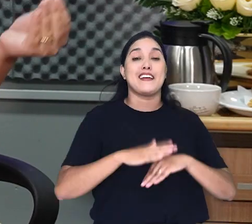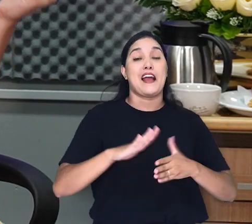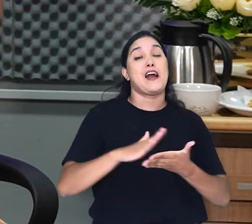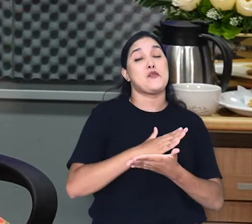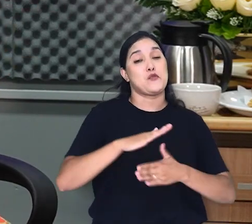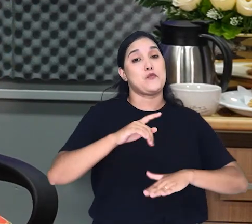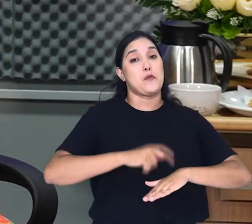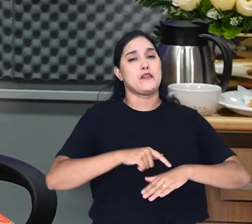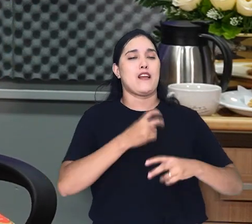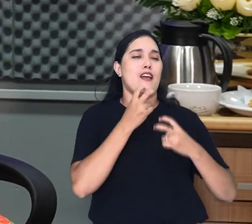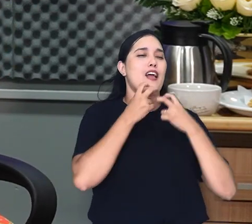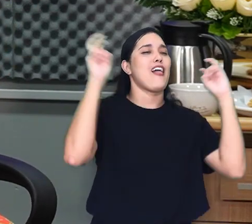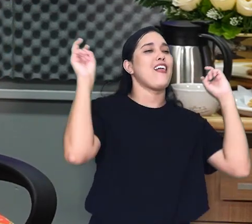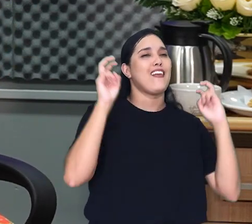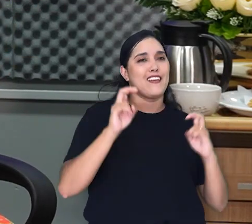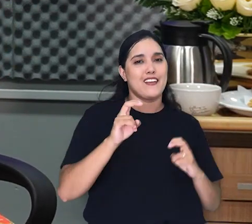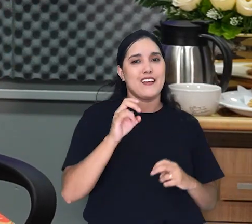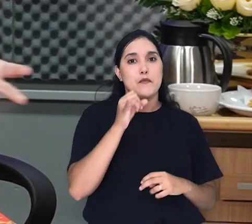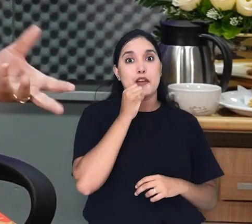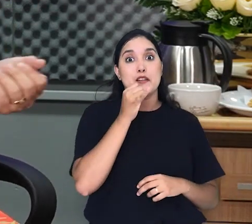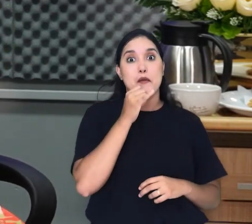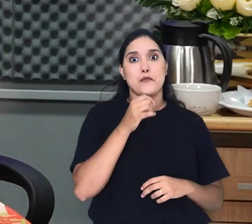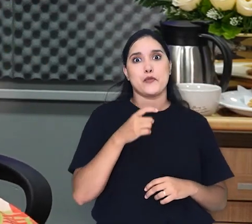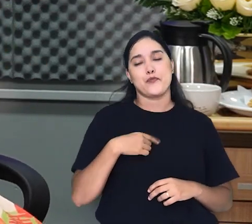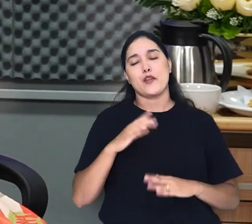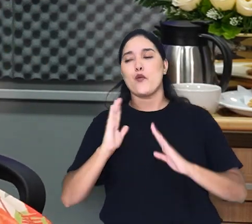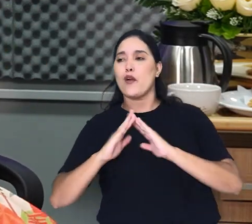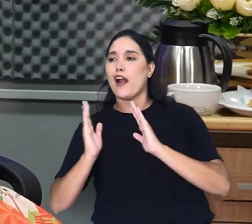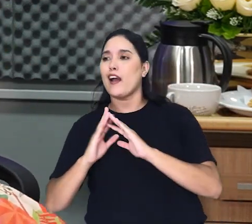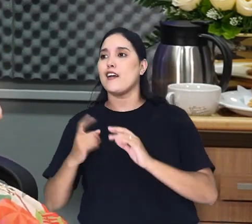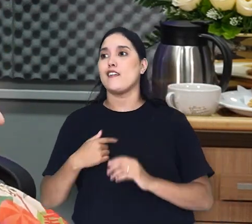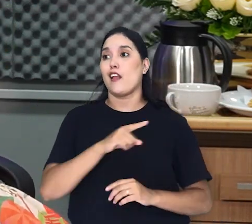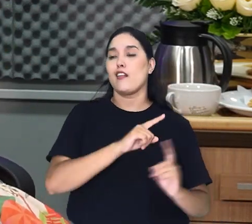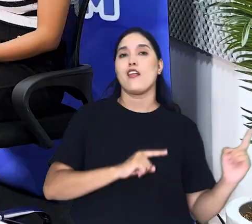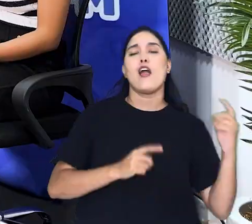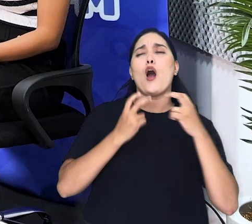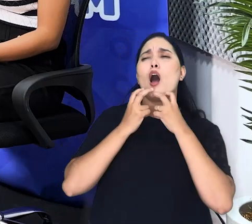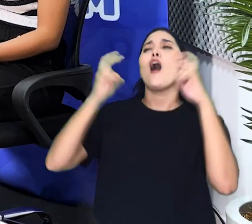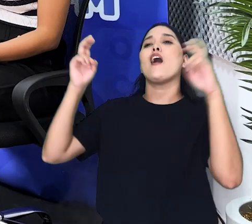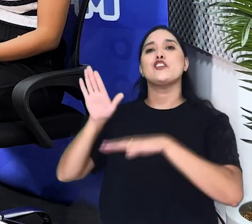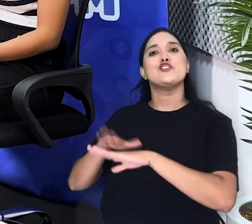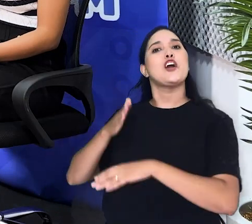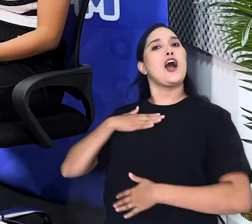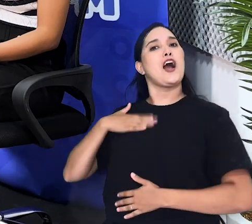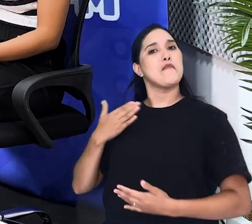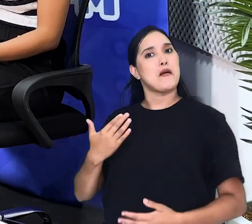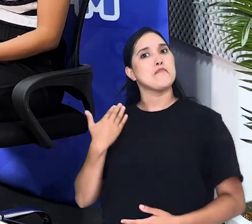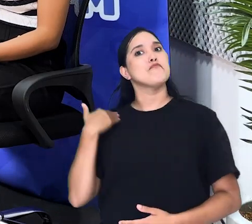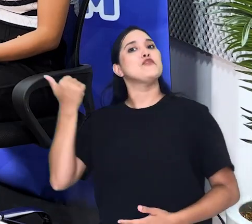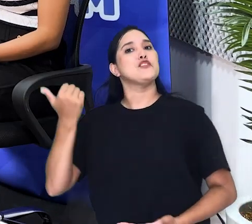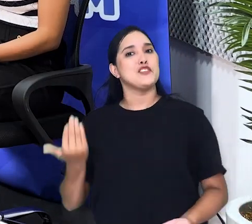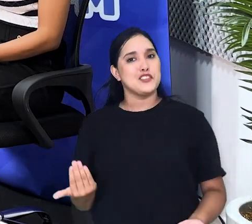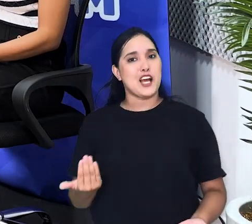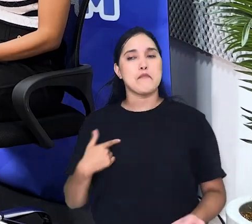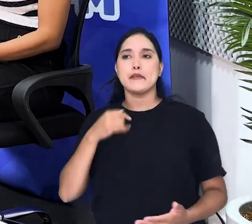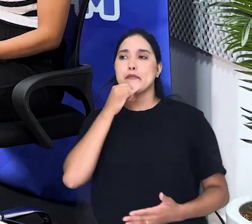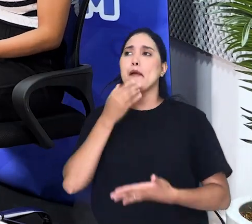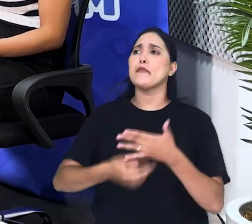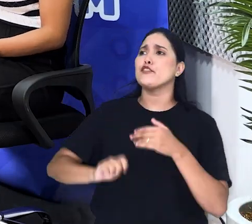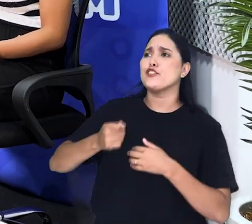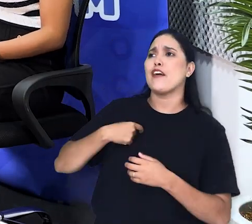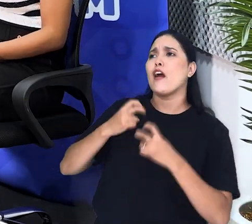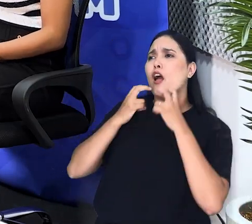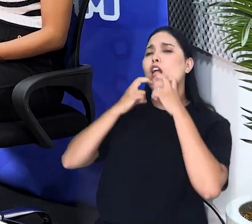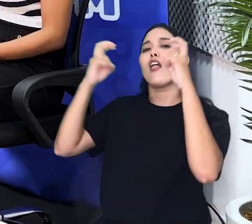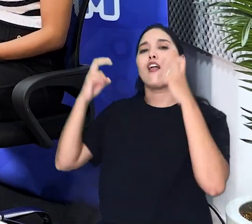E muitas pessoas confundem. Mas não é o mudinho? Não é o mudo? Não, porque se ele perdeu a audição, para a